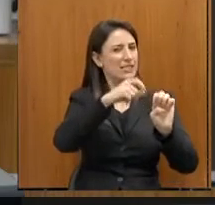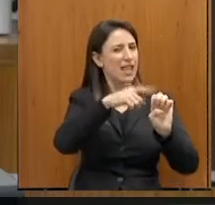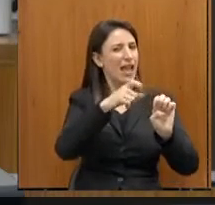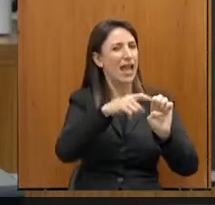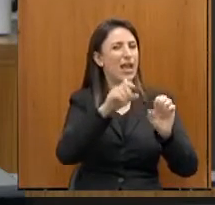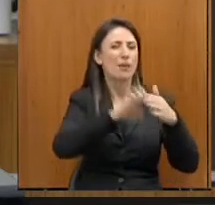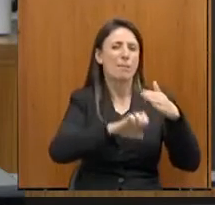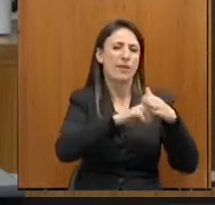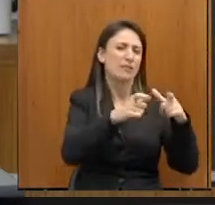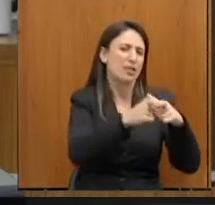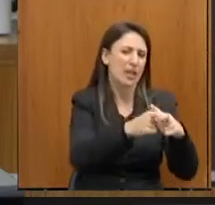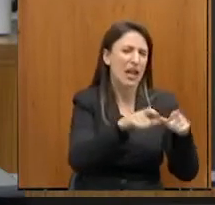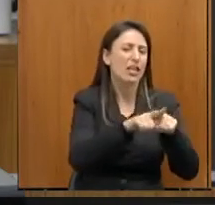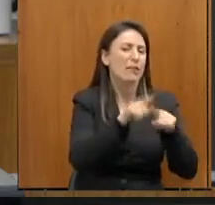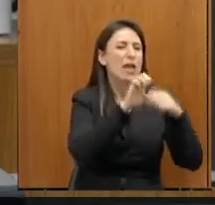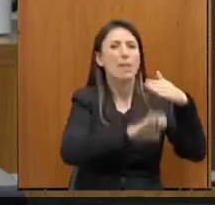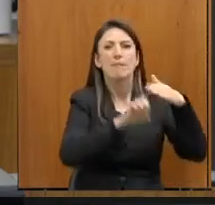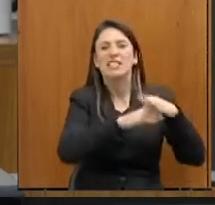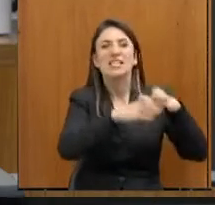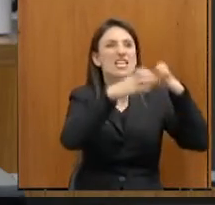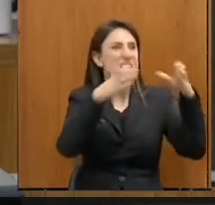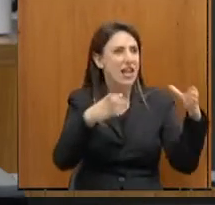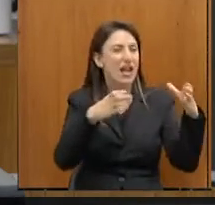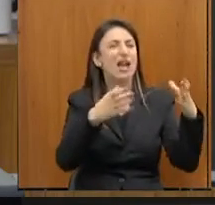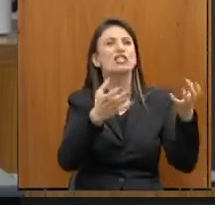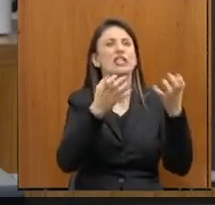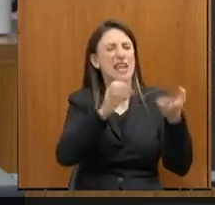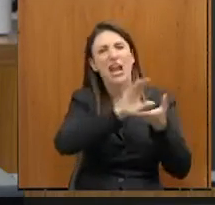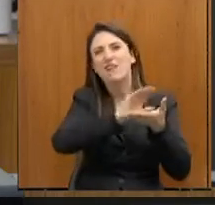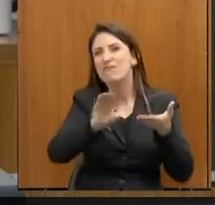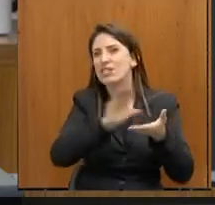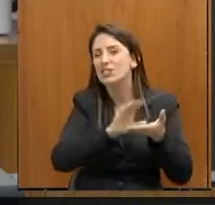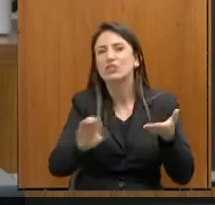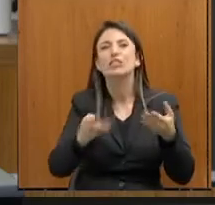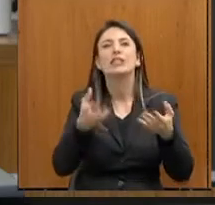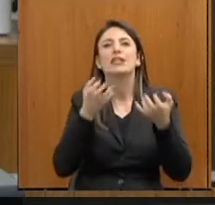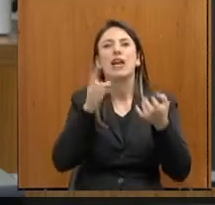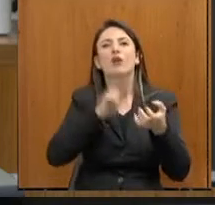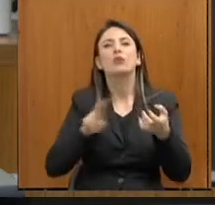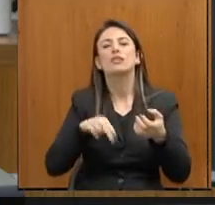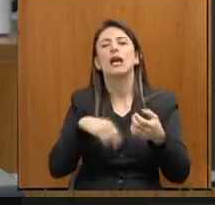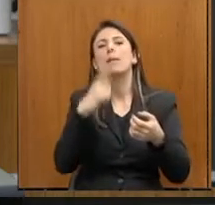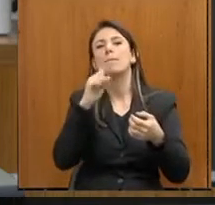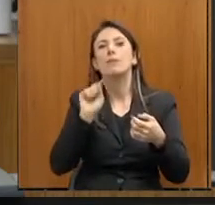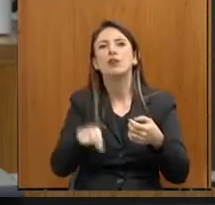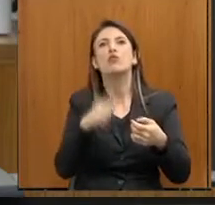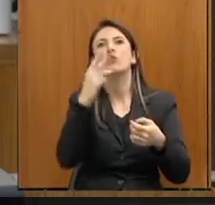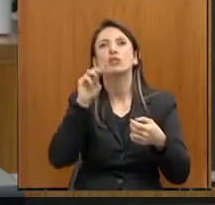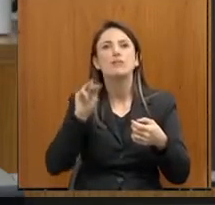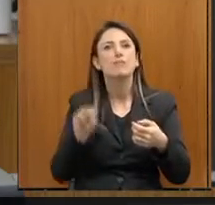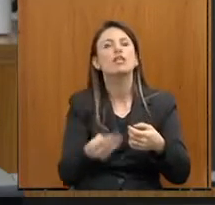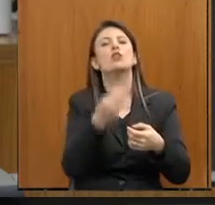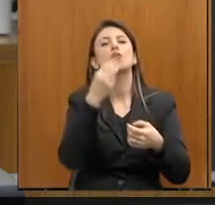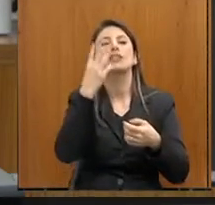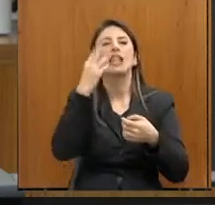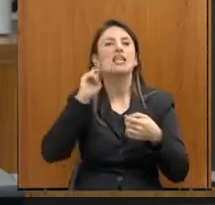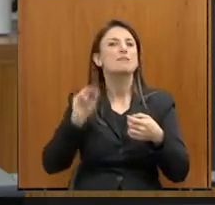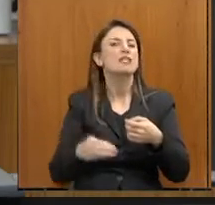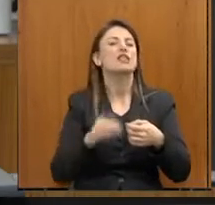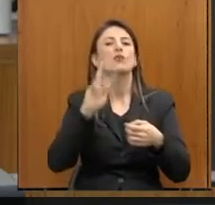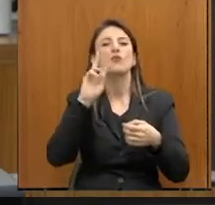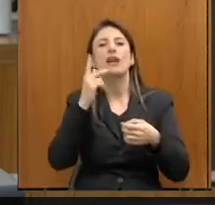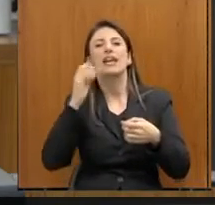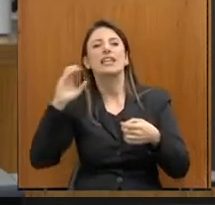empresários é que quer colocar mil 23 mil hectares é E aí é por causa das